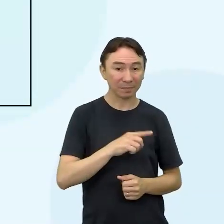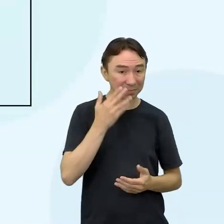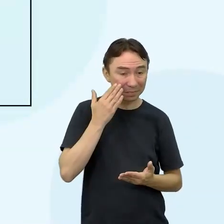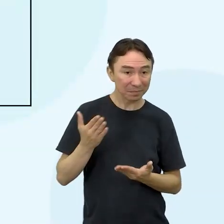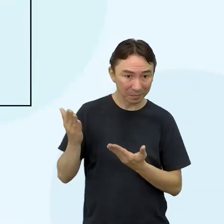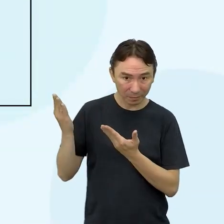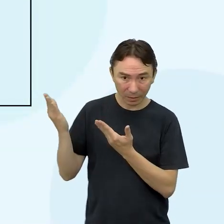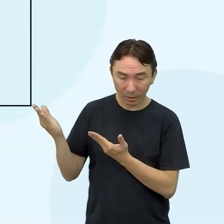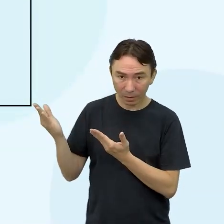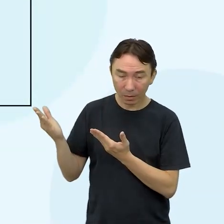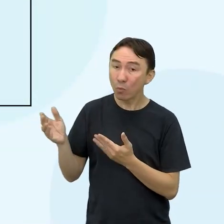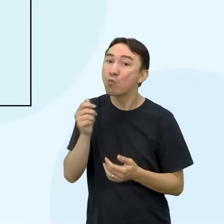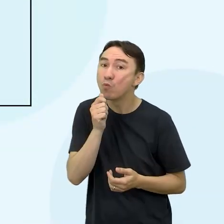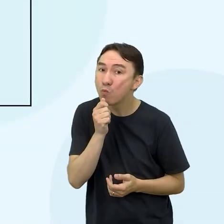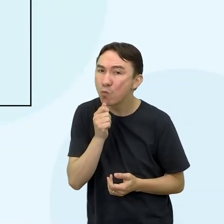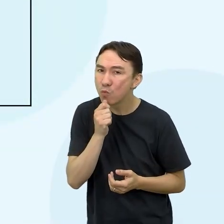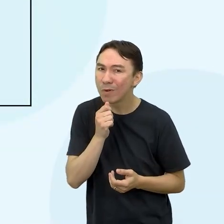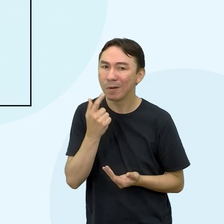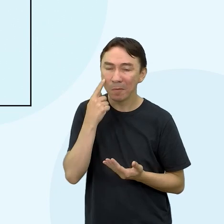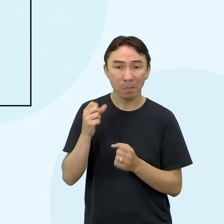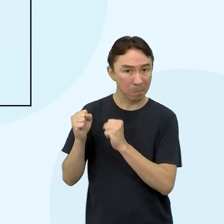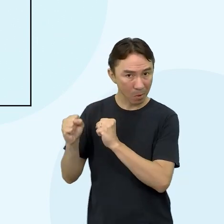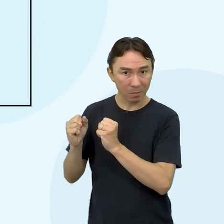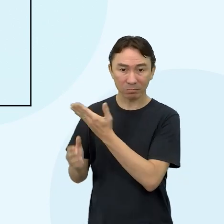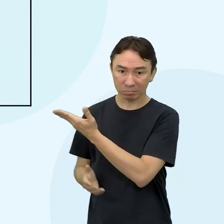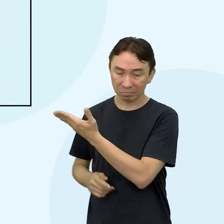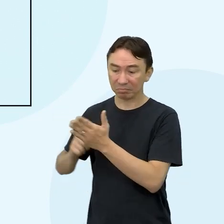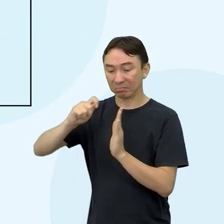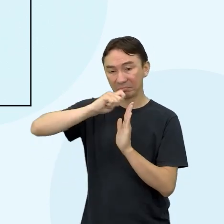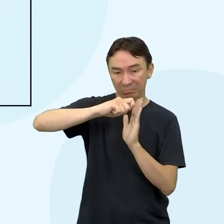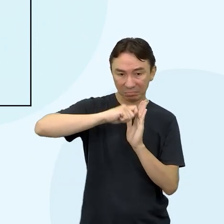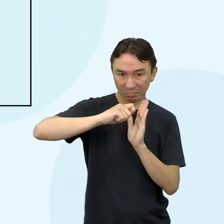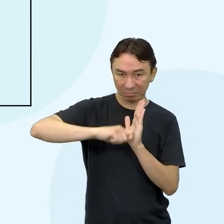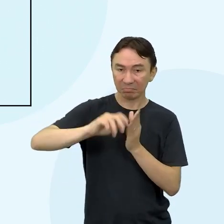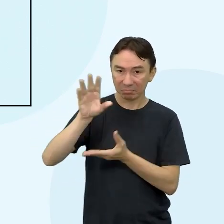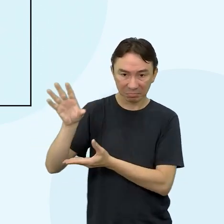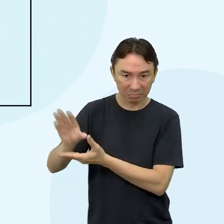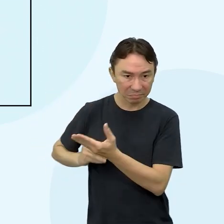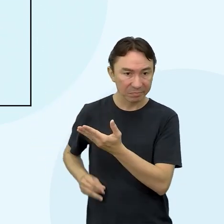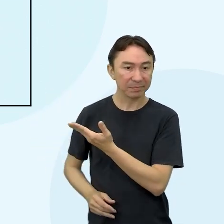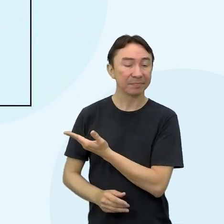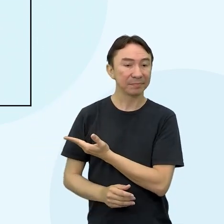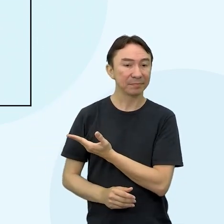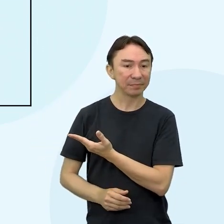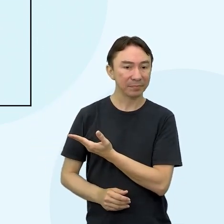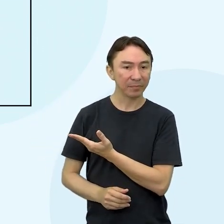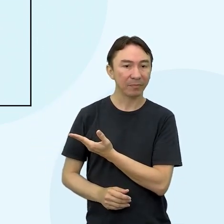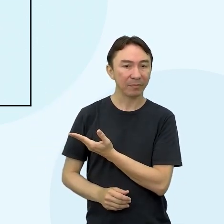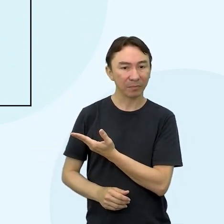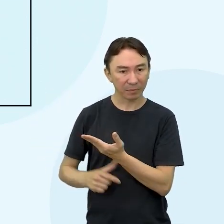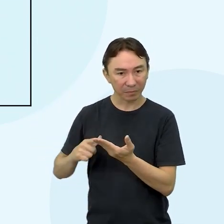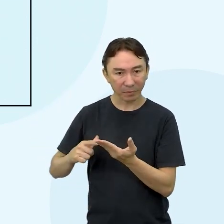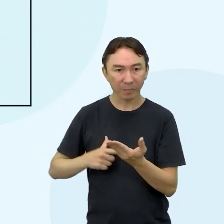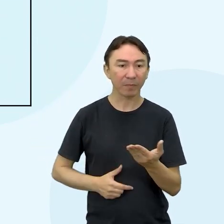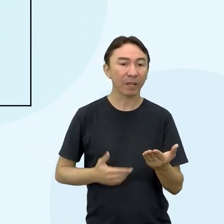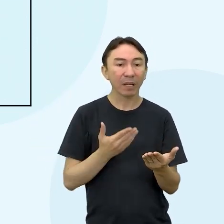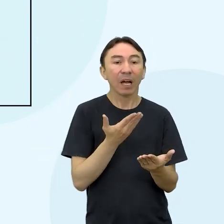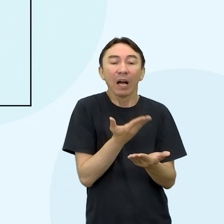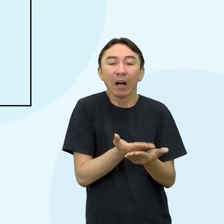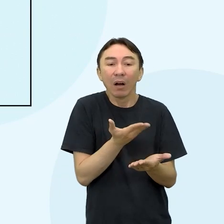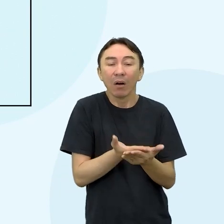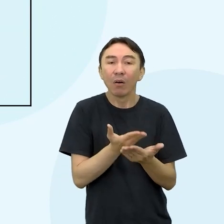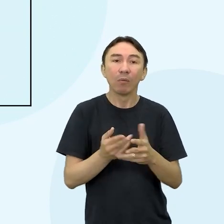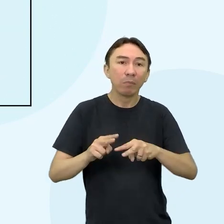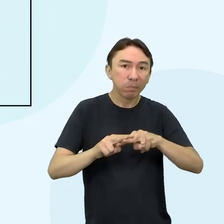ainda não tem esse cronograma, né, seria legal anotar. Então, a gente tem que as aulas de recuperação intensiva, né, os projetos, então, de recuperação intensiva aí de